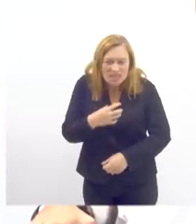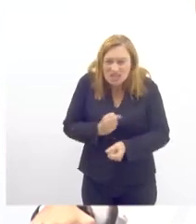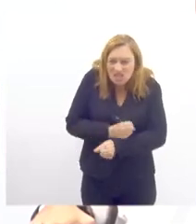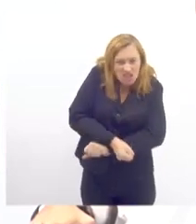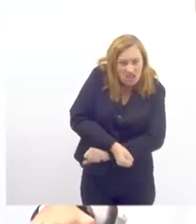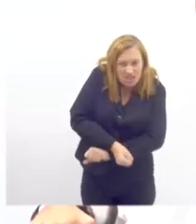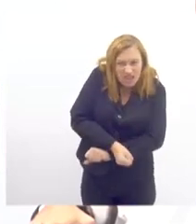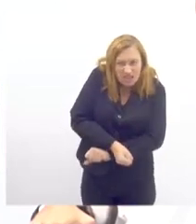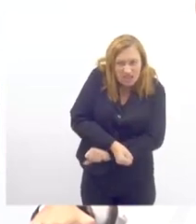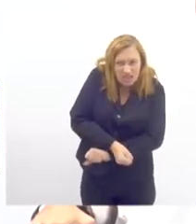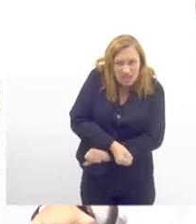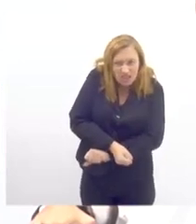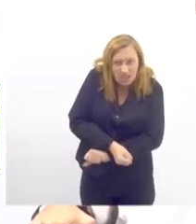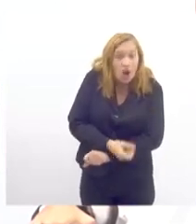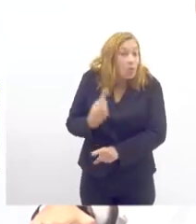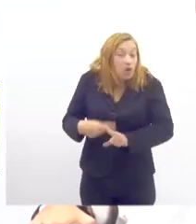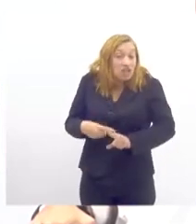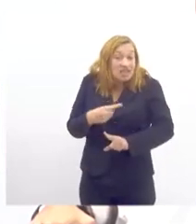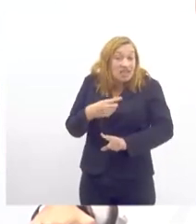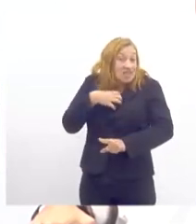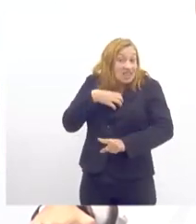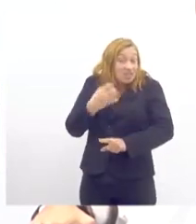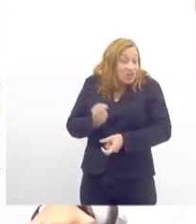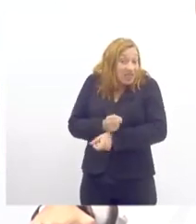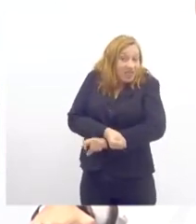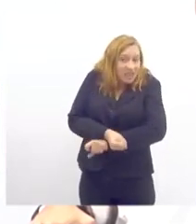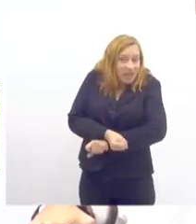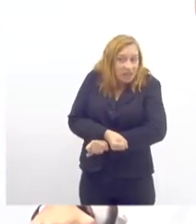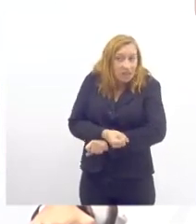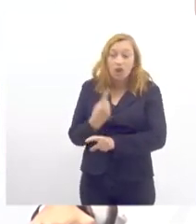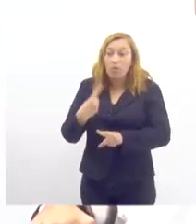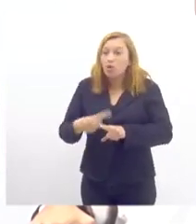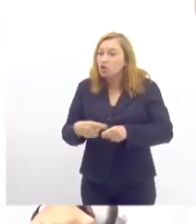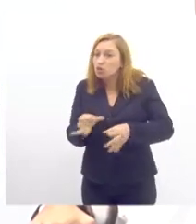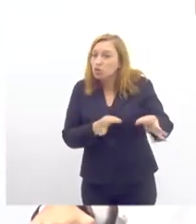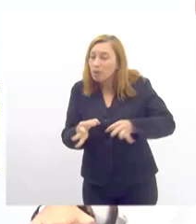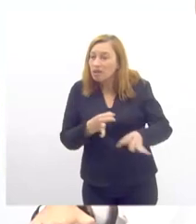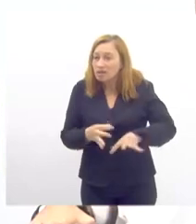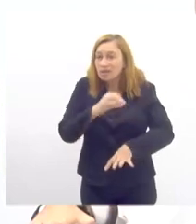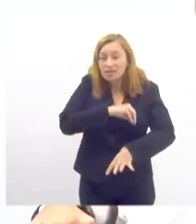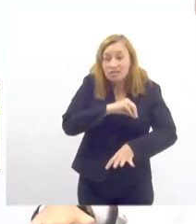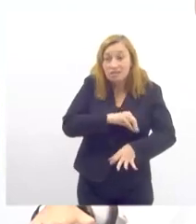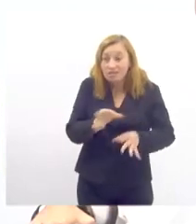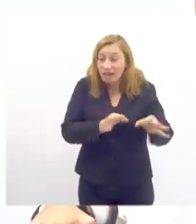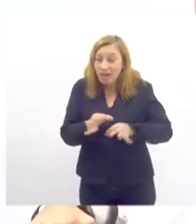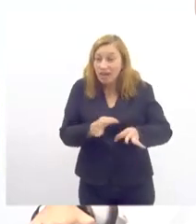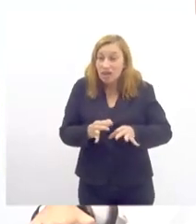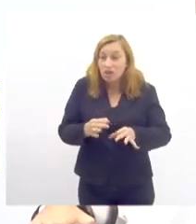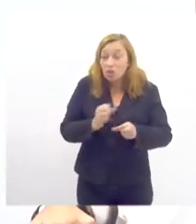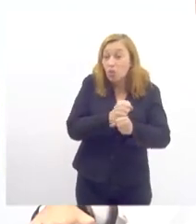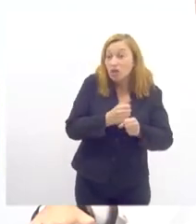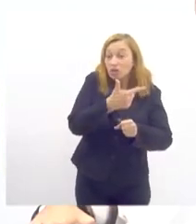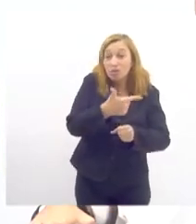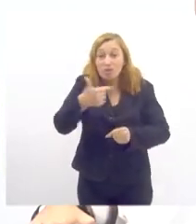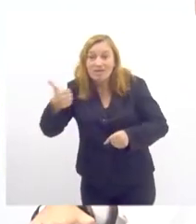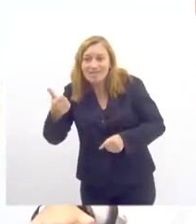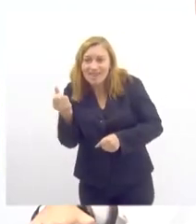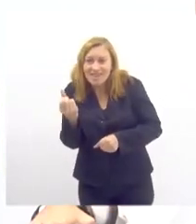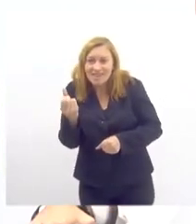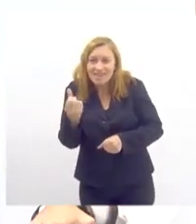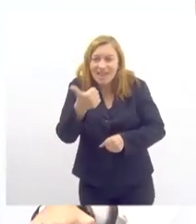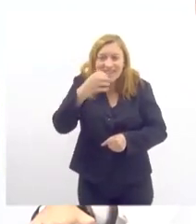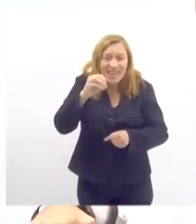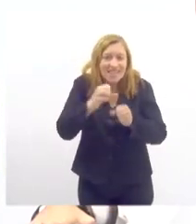escravizados? Que é assim que nós estamos nos sentindo. Que o nosso plano de cargo e salário foi de 2006. Nós ficamos 10 anos sem